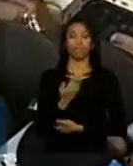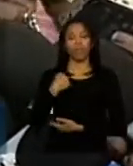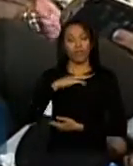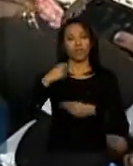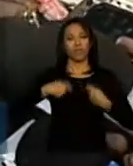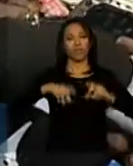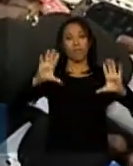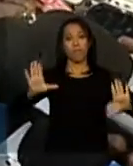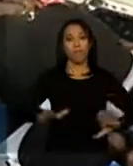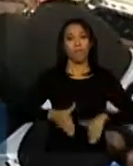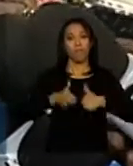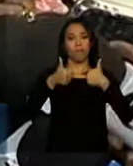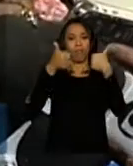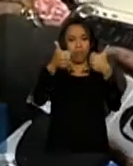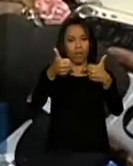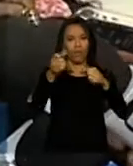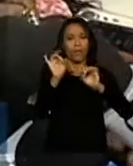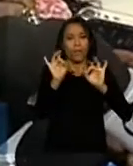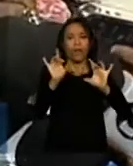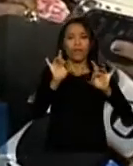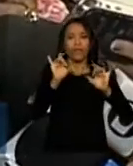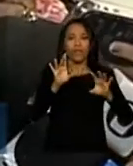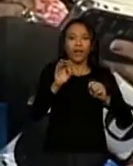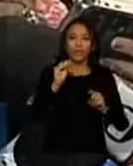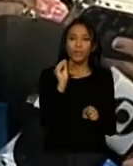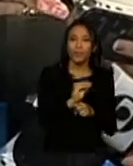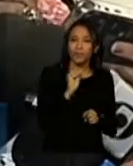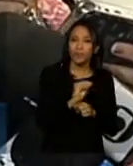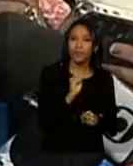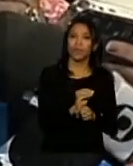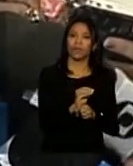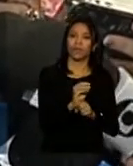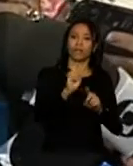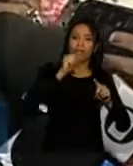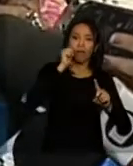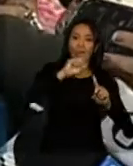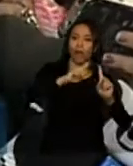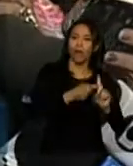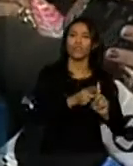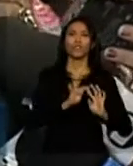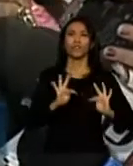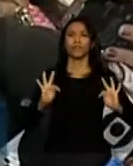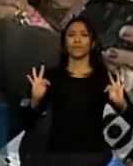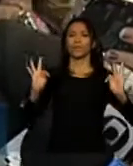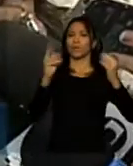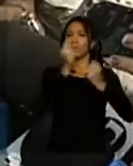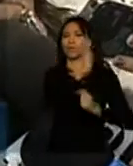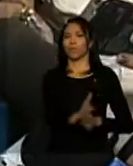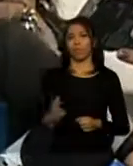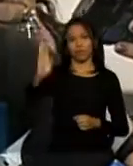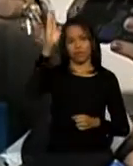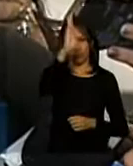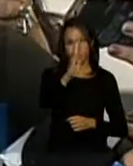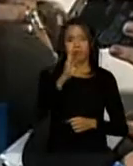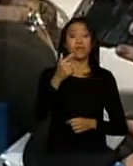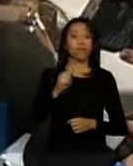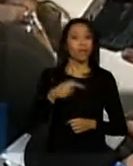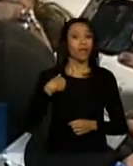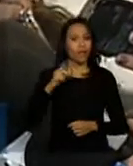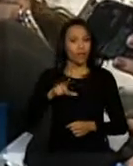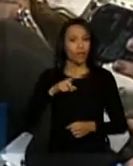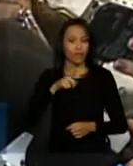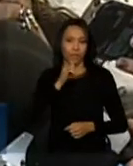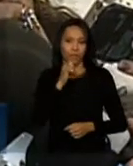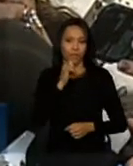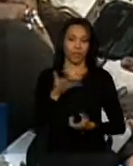precisar melhorar ainda mais a qualidade no pré-natal em todo o país. As taxas de mortalidade neonatal têm relação direta, às